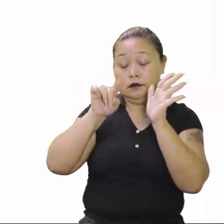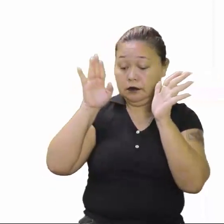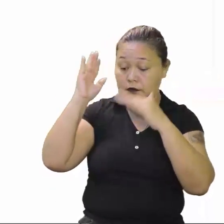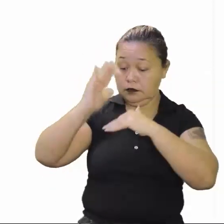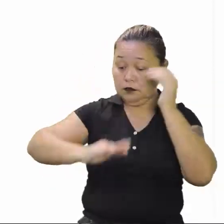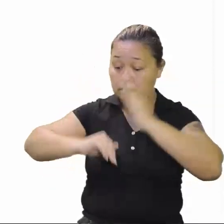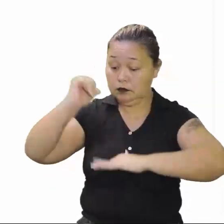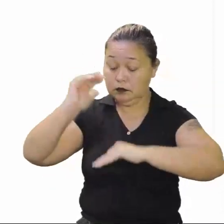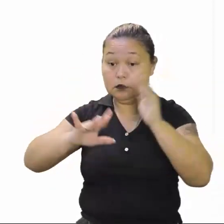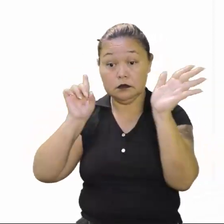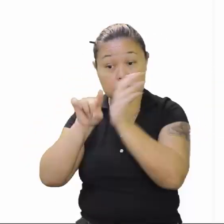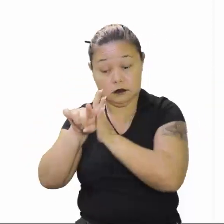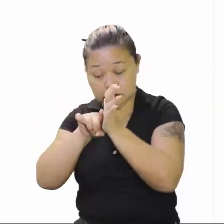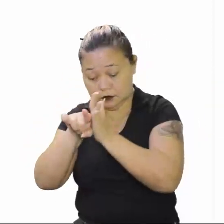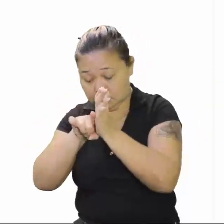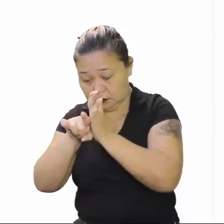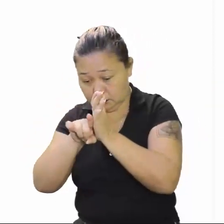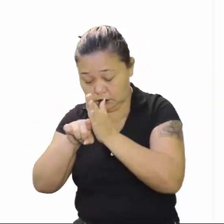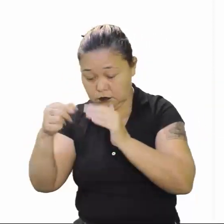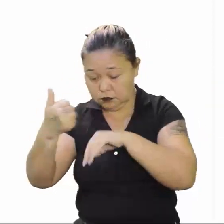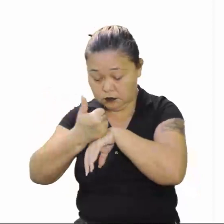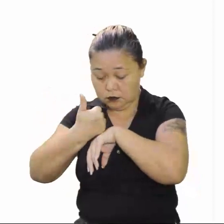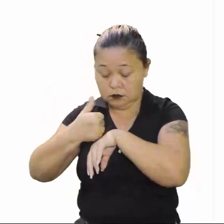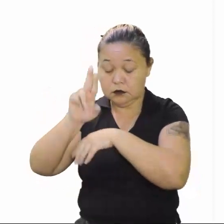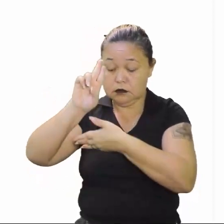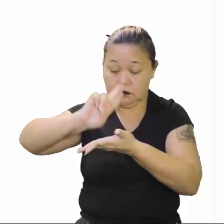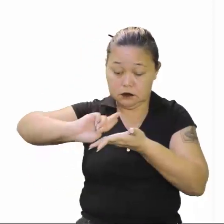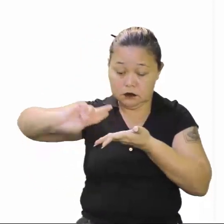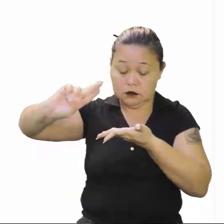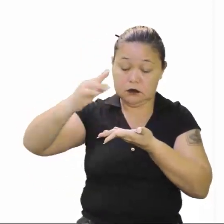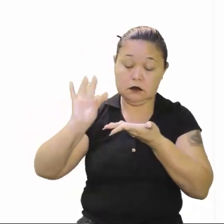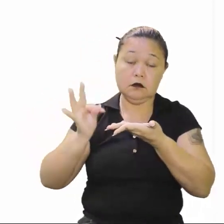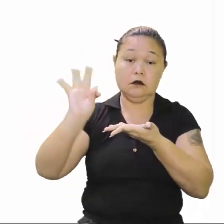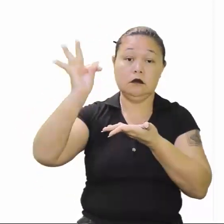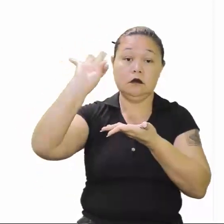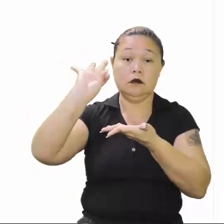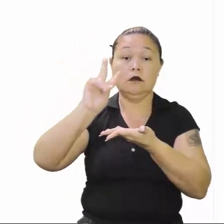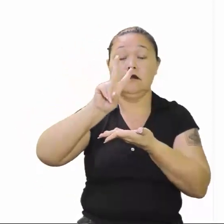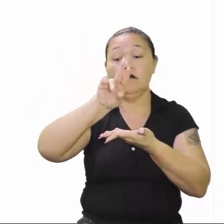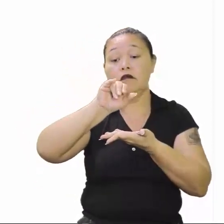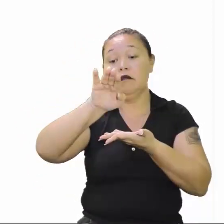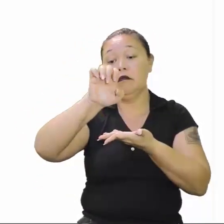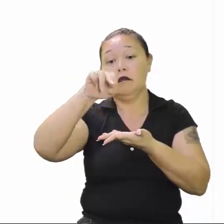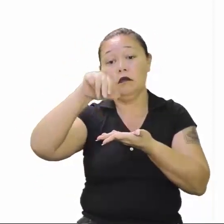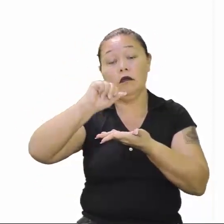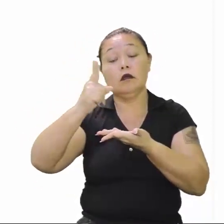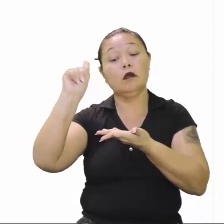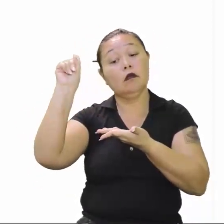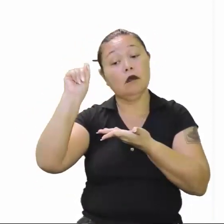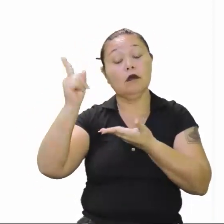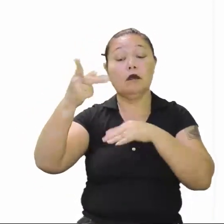Pesquisadores da Universidade de Tecnologia de Viena, na Áustria,